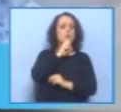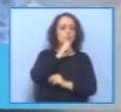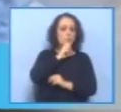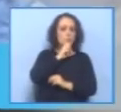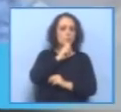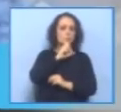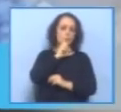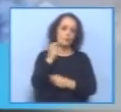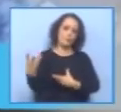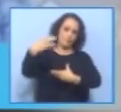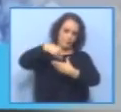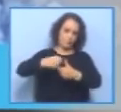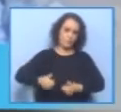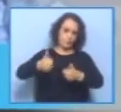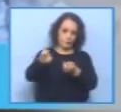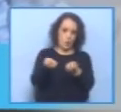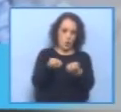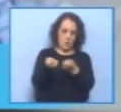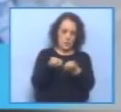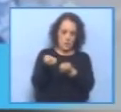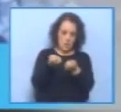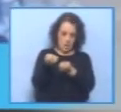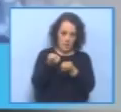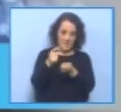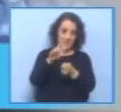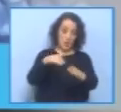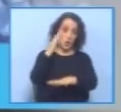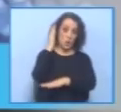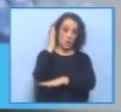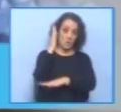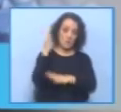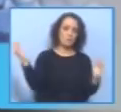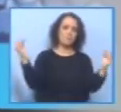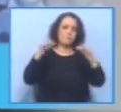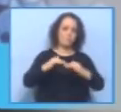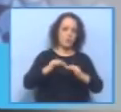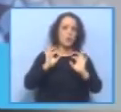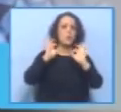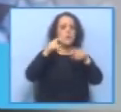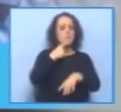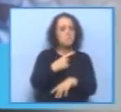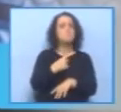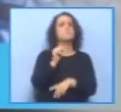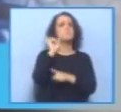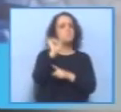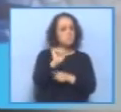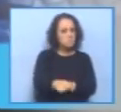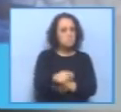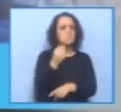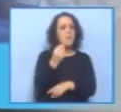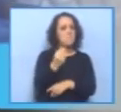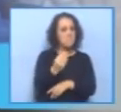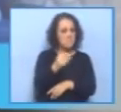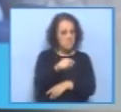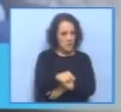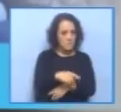por também abraçar de coração esse desafio, e neste documento, o último documento, que é a Catequese, a Alegria do Encontro com